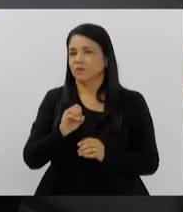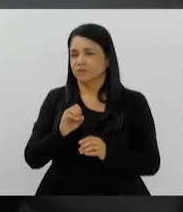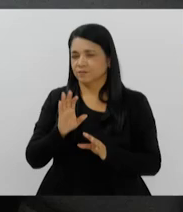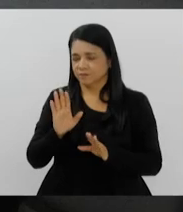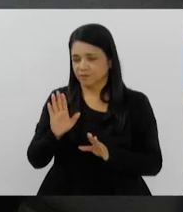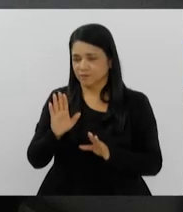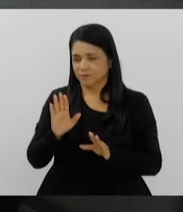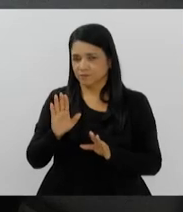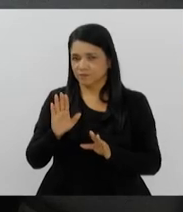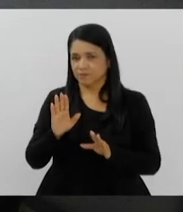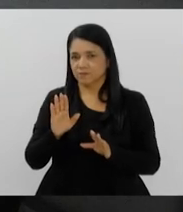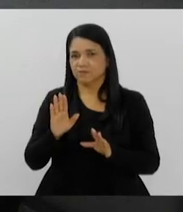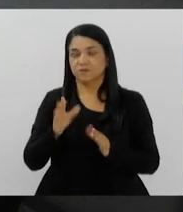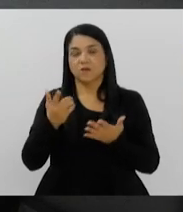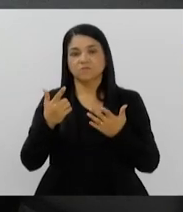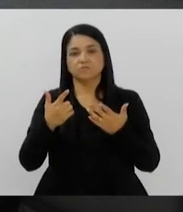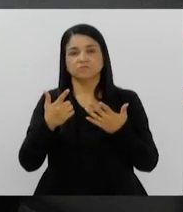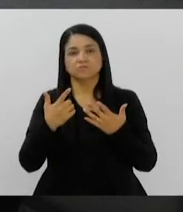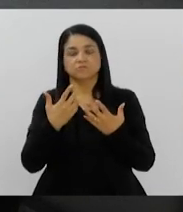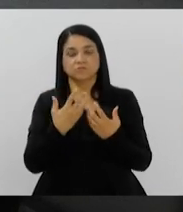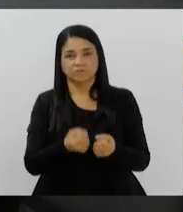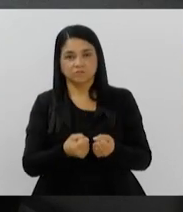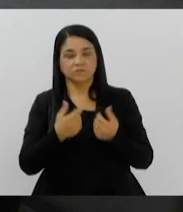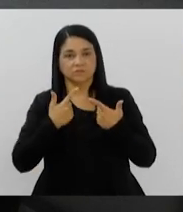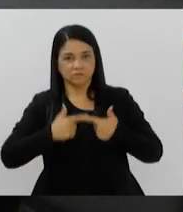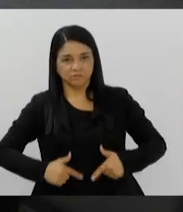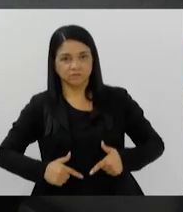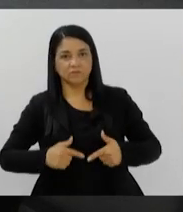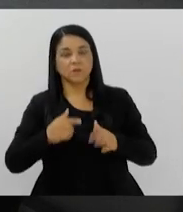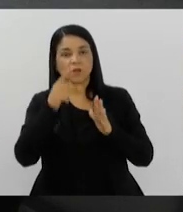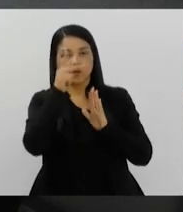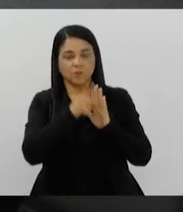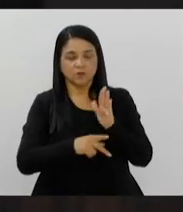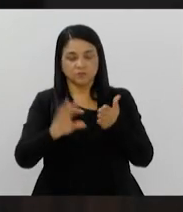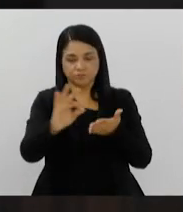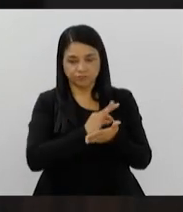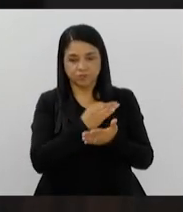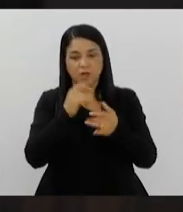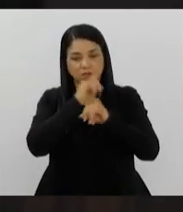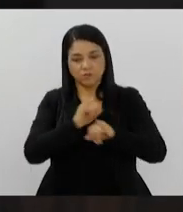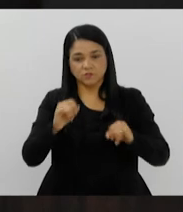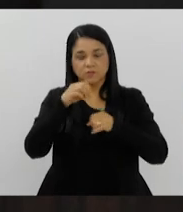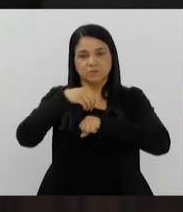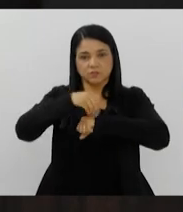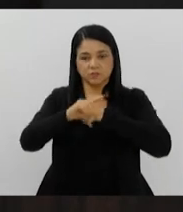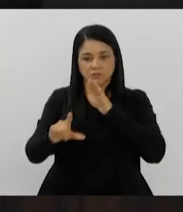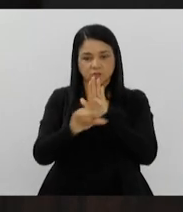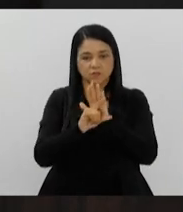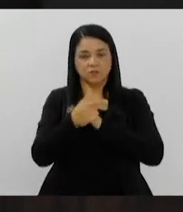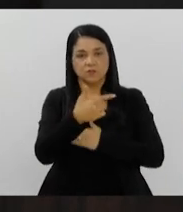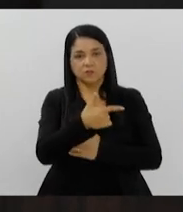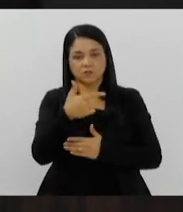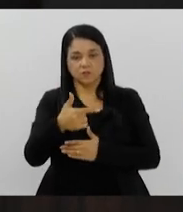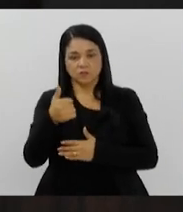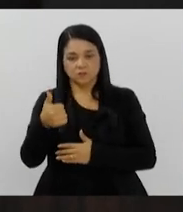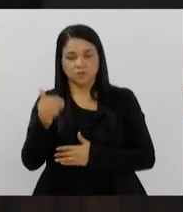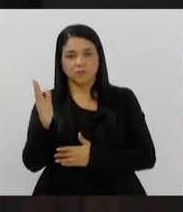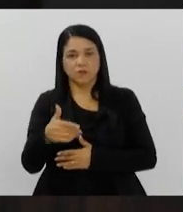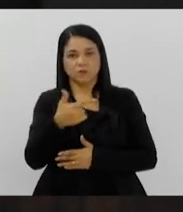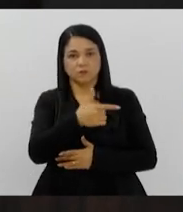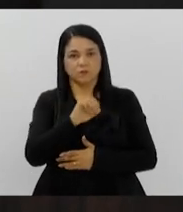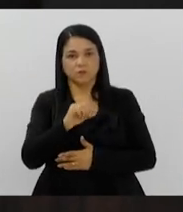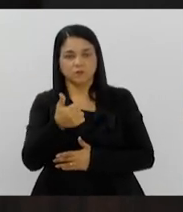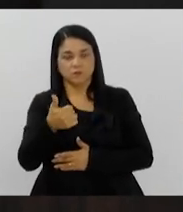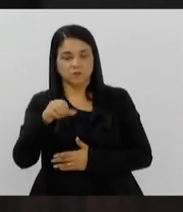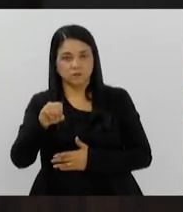excetuadas as abstenções, vai o projeto à promulgação. Anuncio, indicação legislativa 221 de